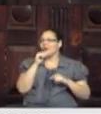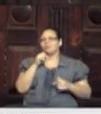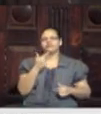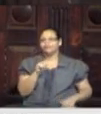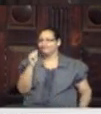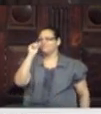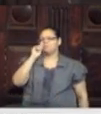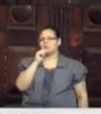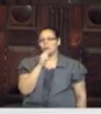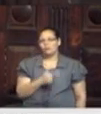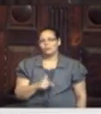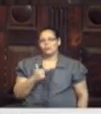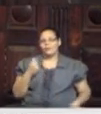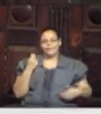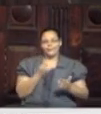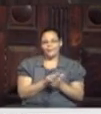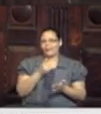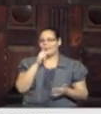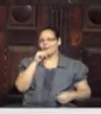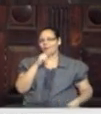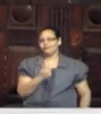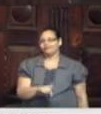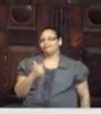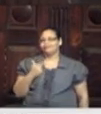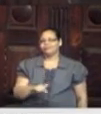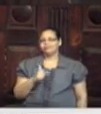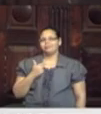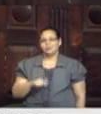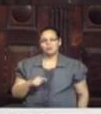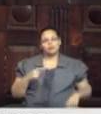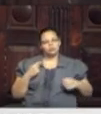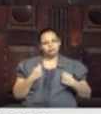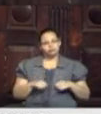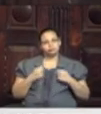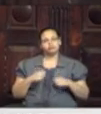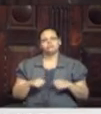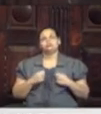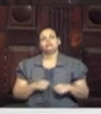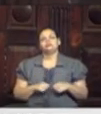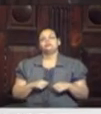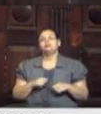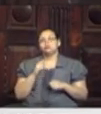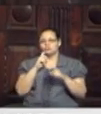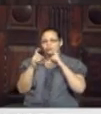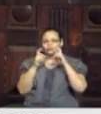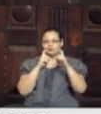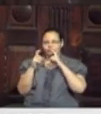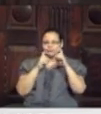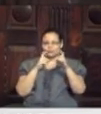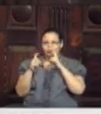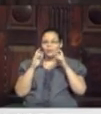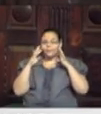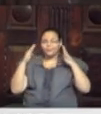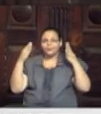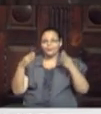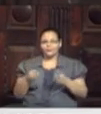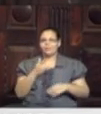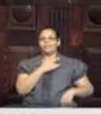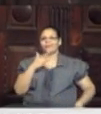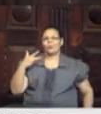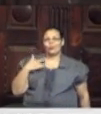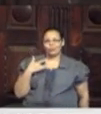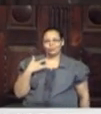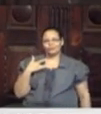terá condições de pagar a água? A água tem que ser discutida numa perspectiva da